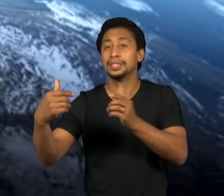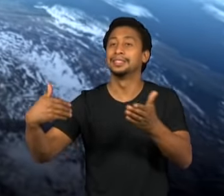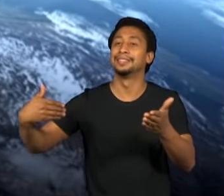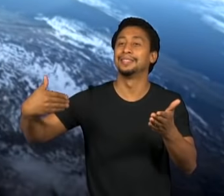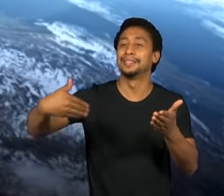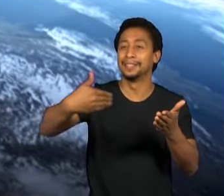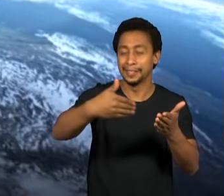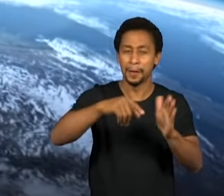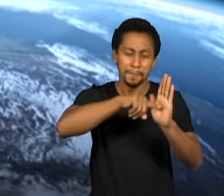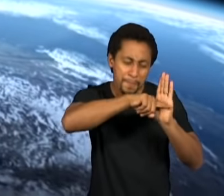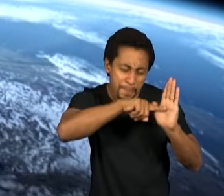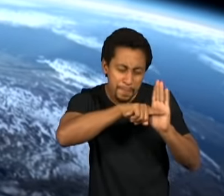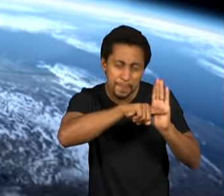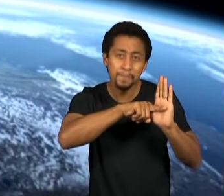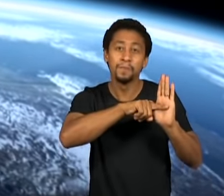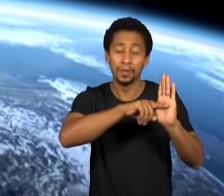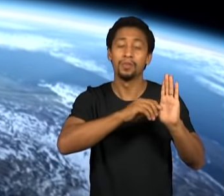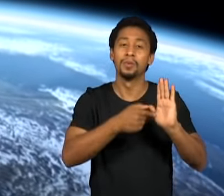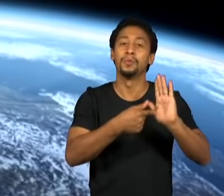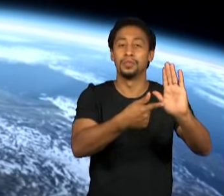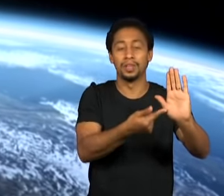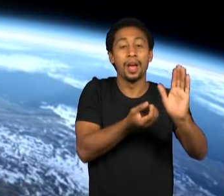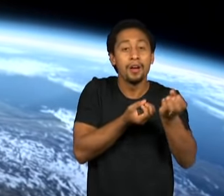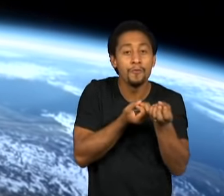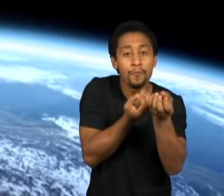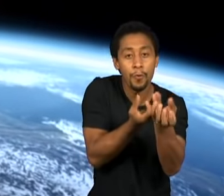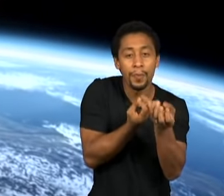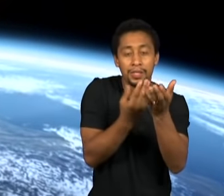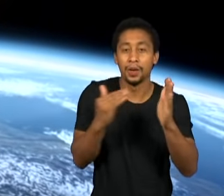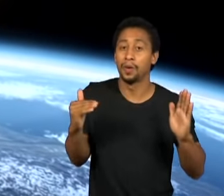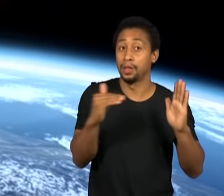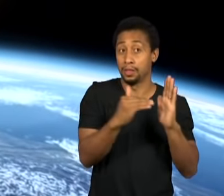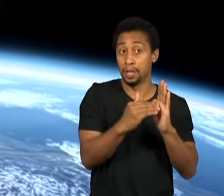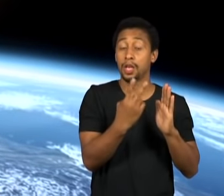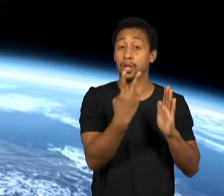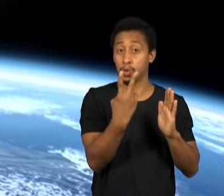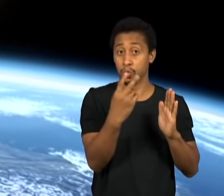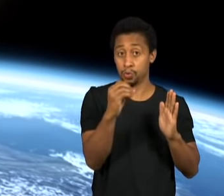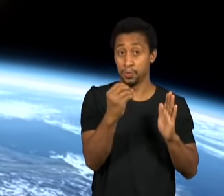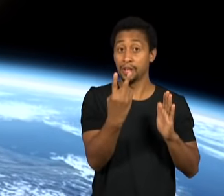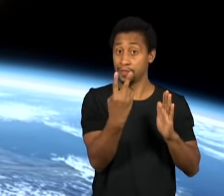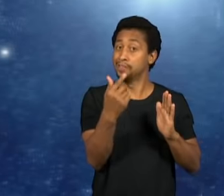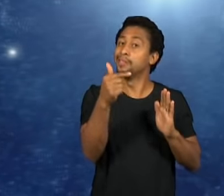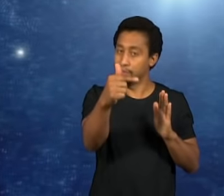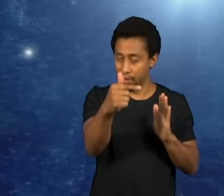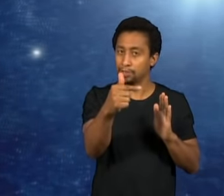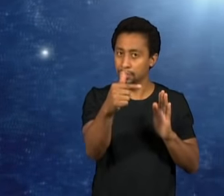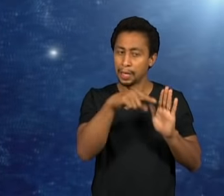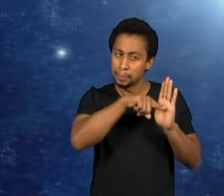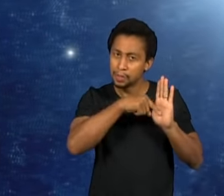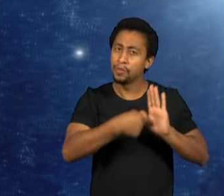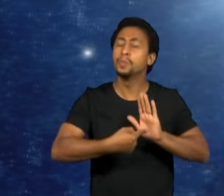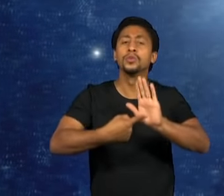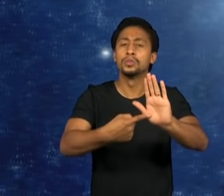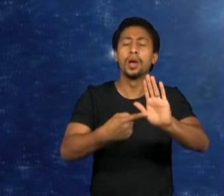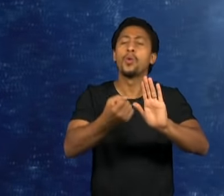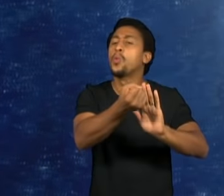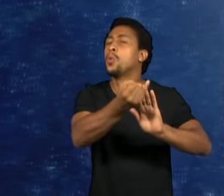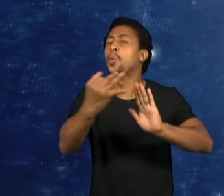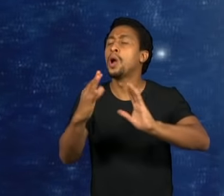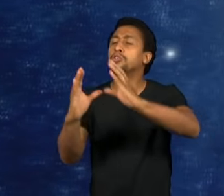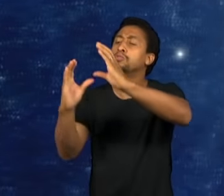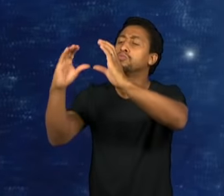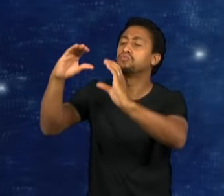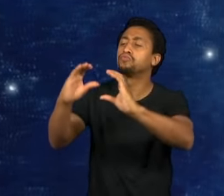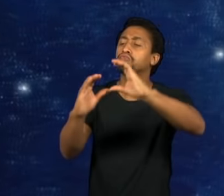de interferir no movimento de corpos celestes potencialmente perigosos para a Terra. Há quem acredite que essa ação